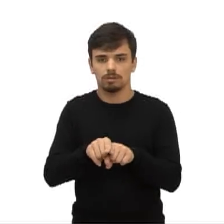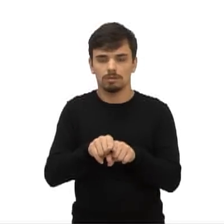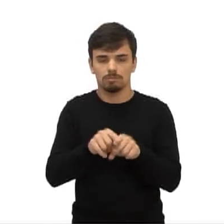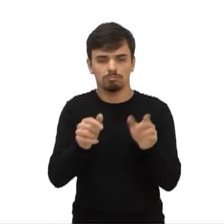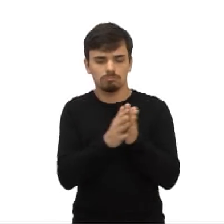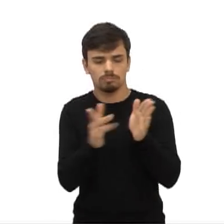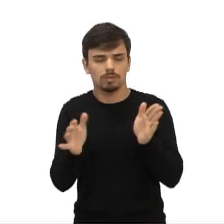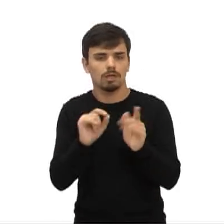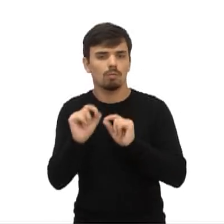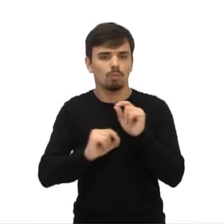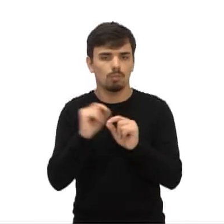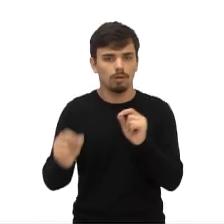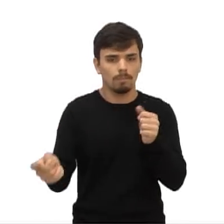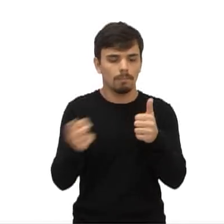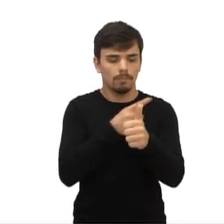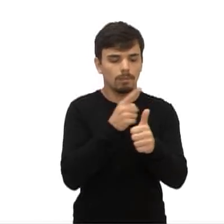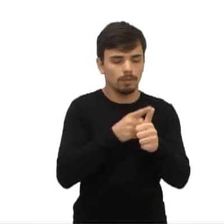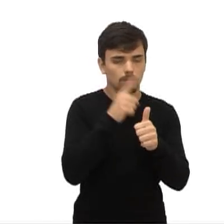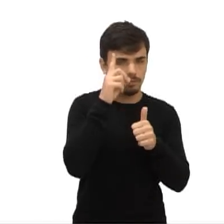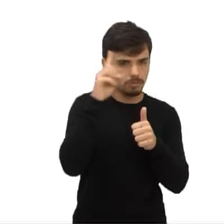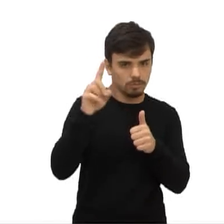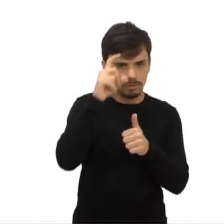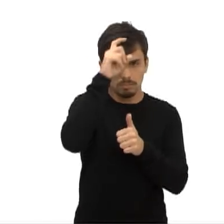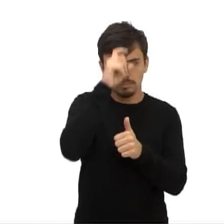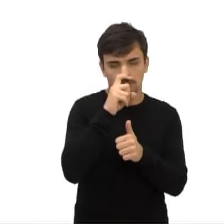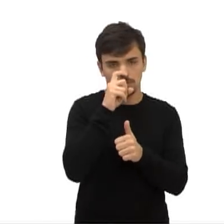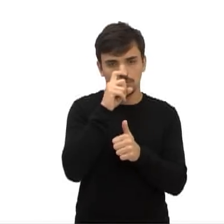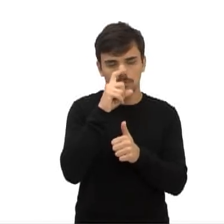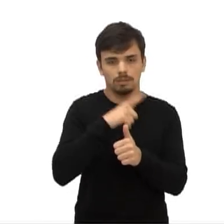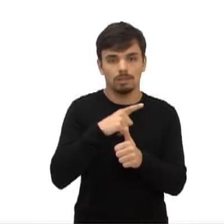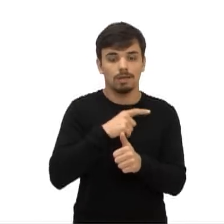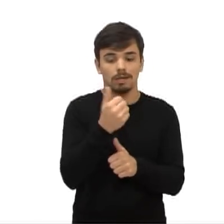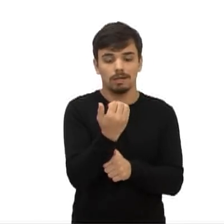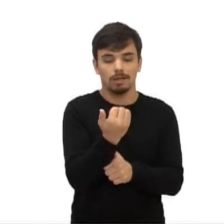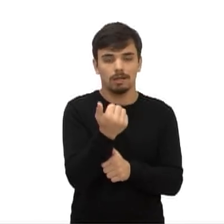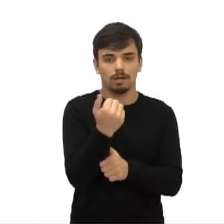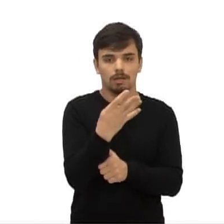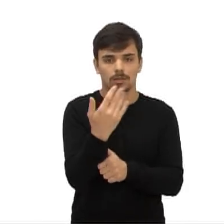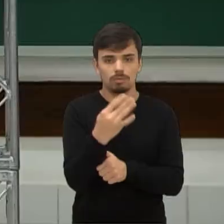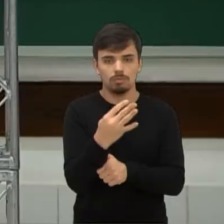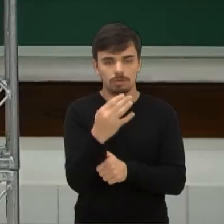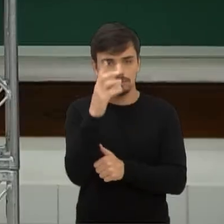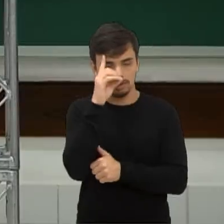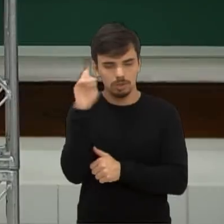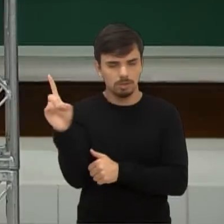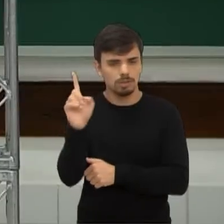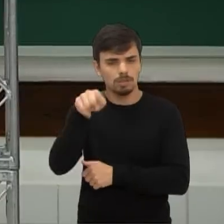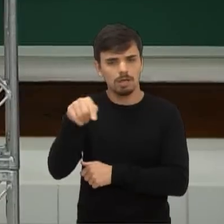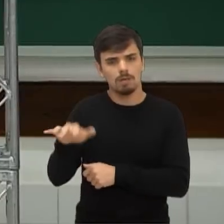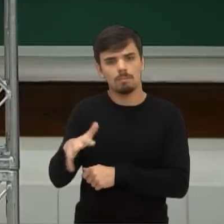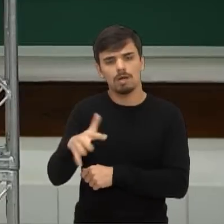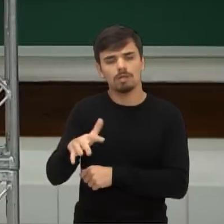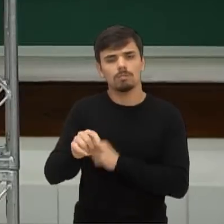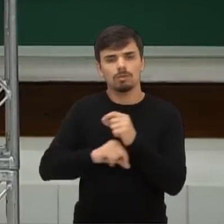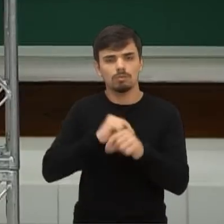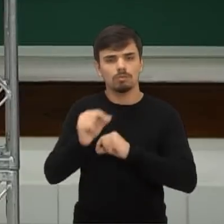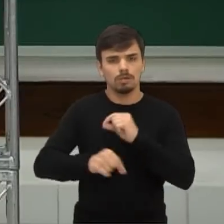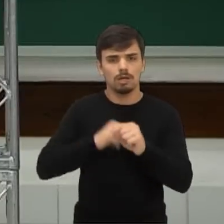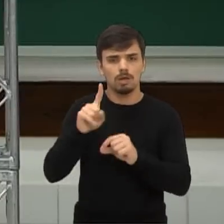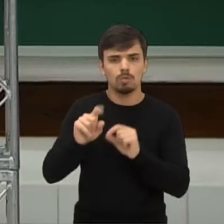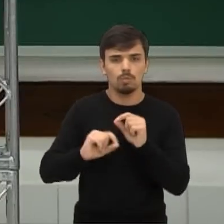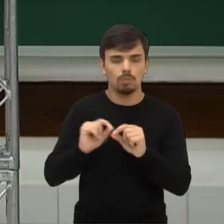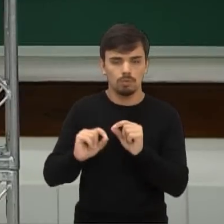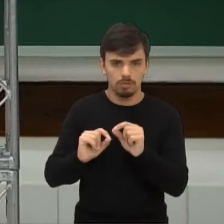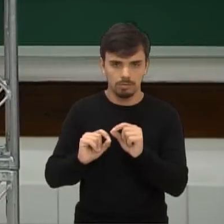do primeiro dia da menstruação, ela vai contar lá 14 dias, que é mais ou menos, né, a data em que ela vai